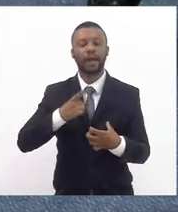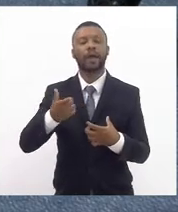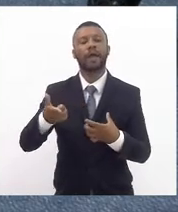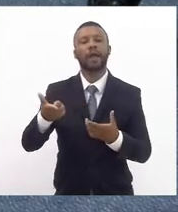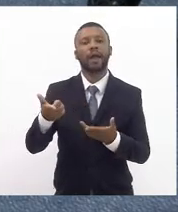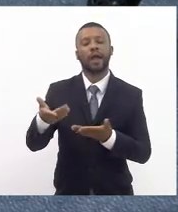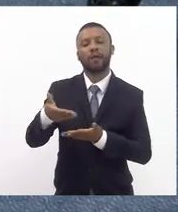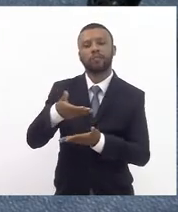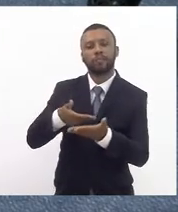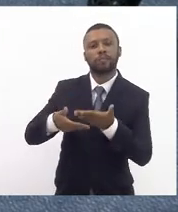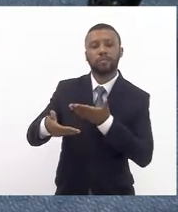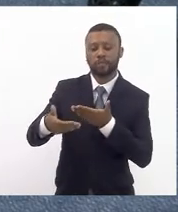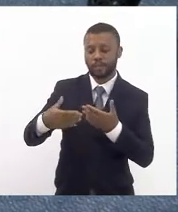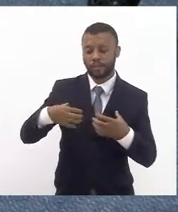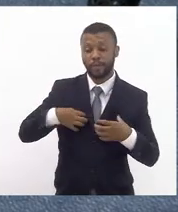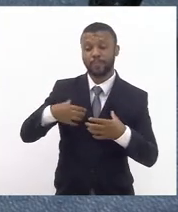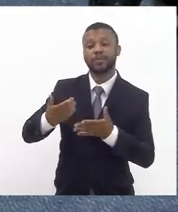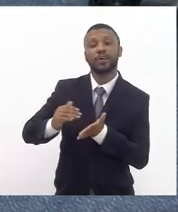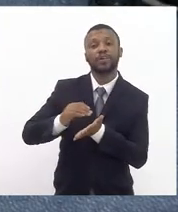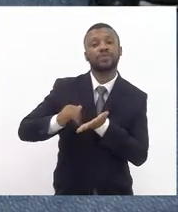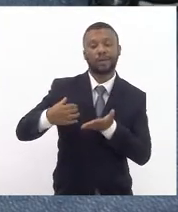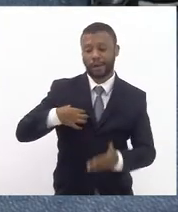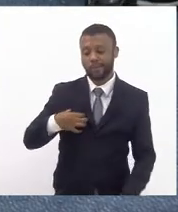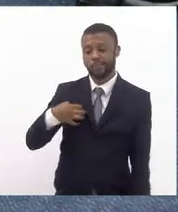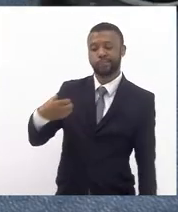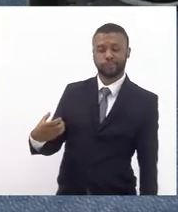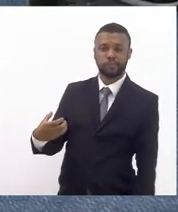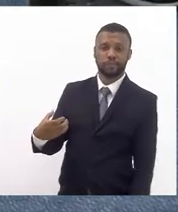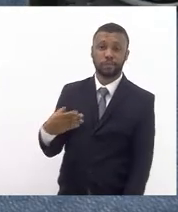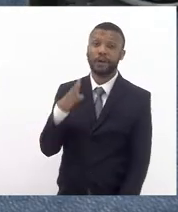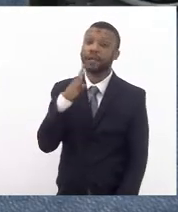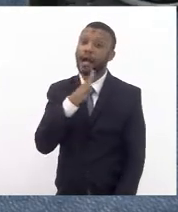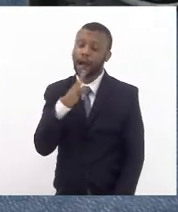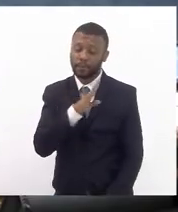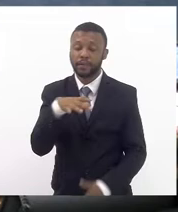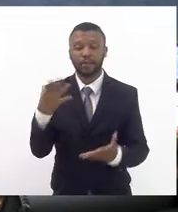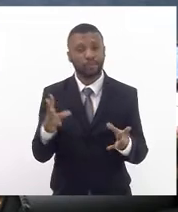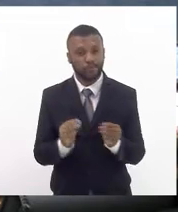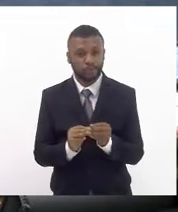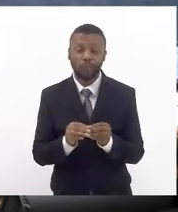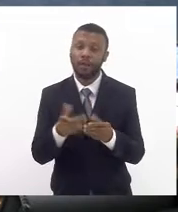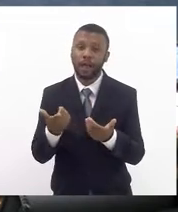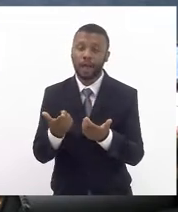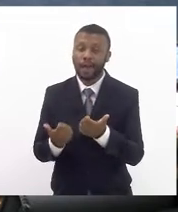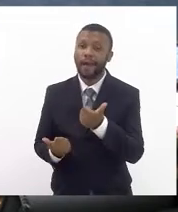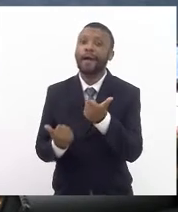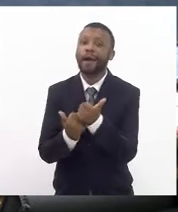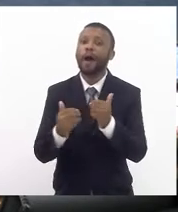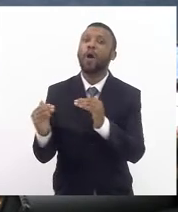da prótese o mais rápido possível. Assim sendo, o nosso parecer é favorável.